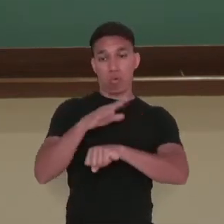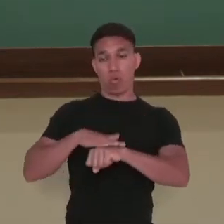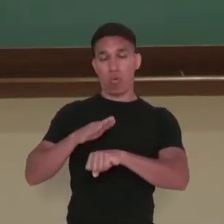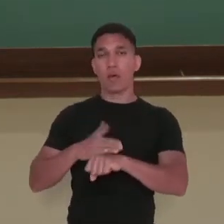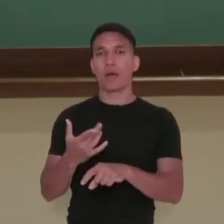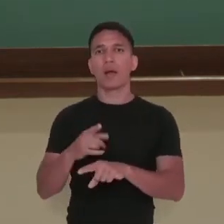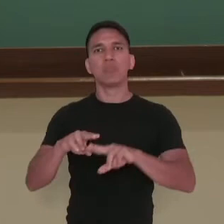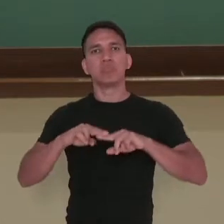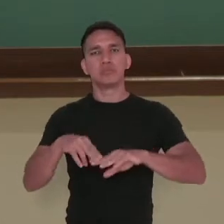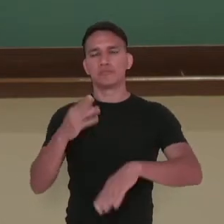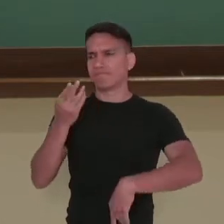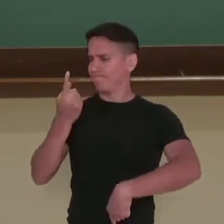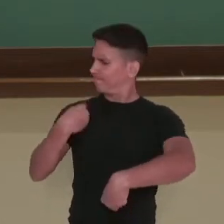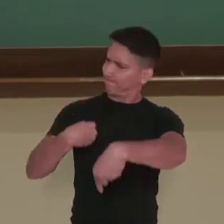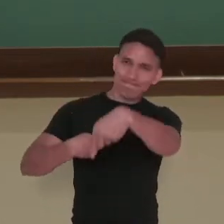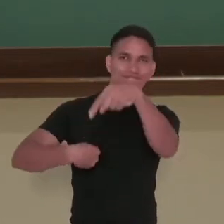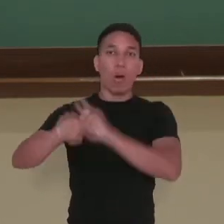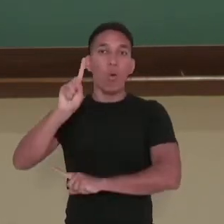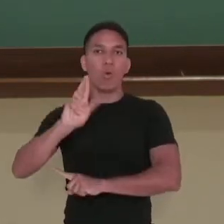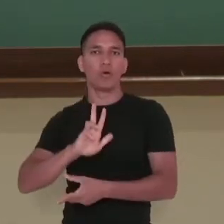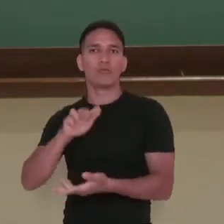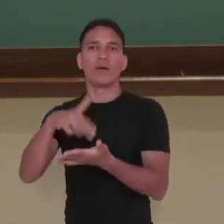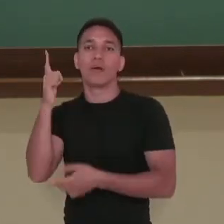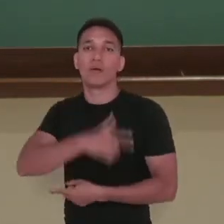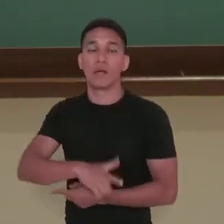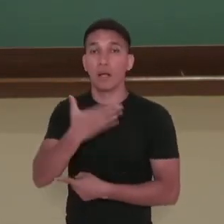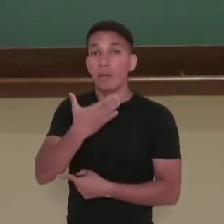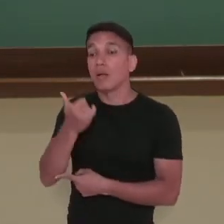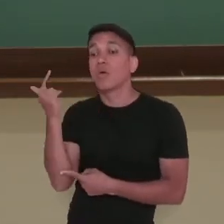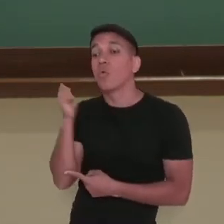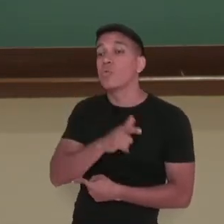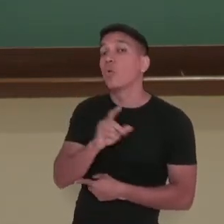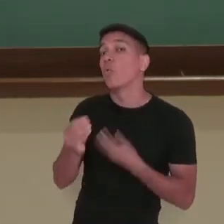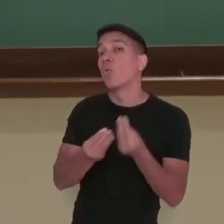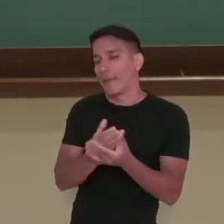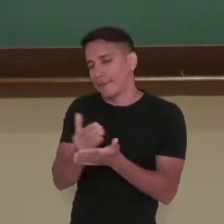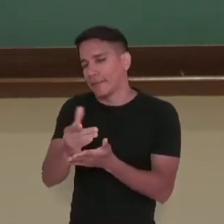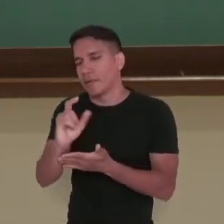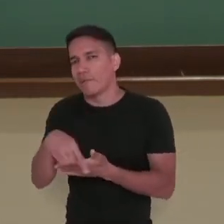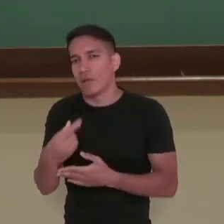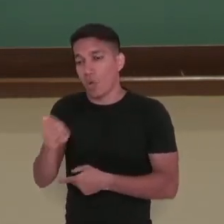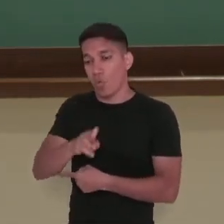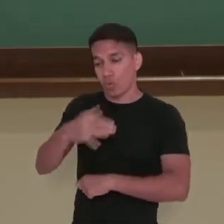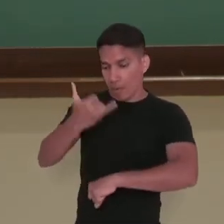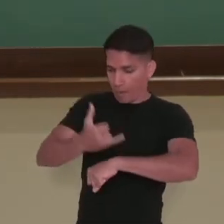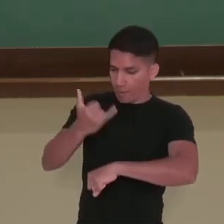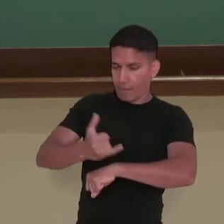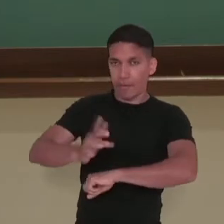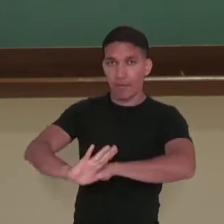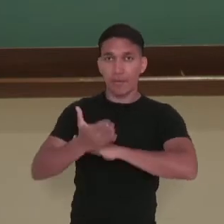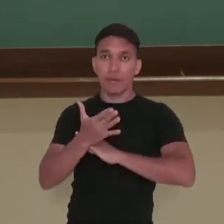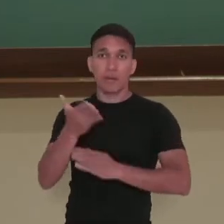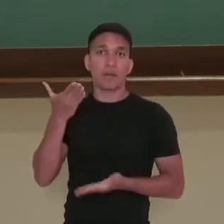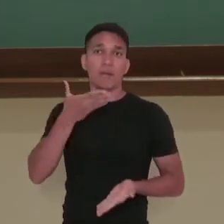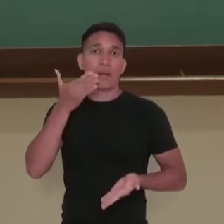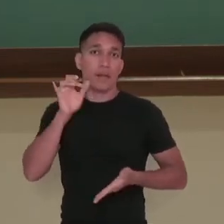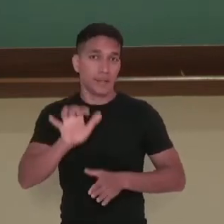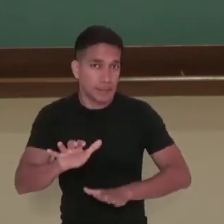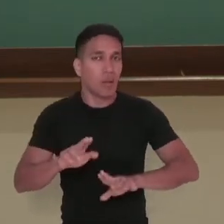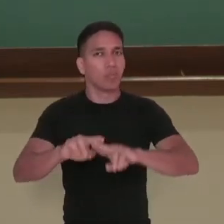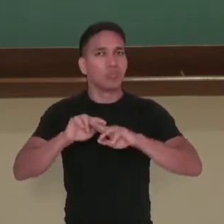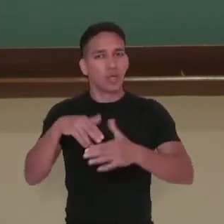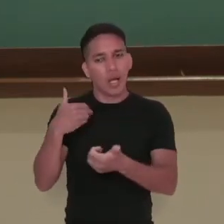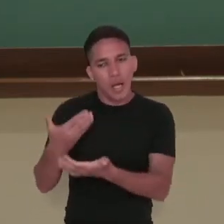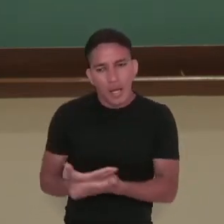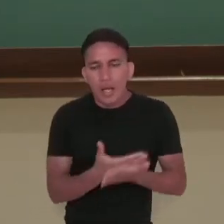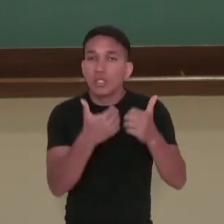grande evolução. Você começa a utilizar os metais em seu favor. E é isso que a física faz, A física,